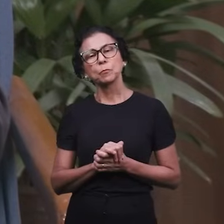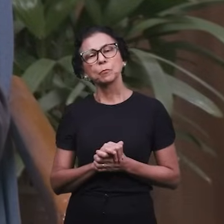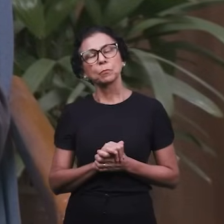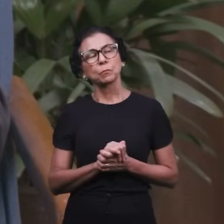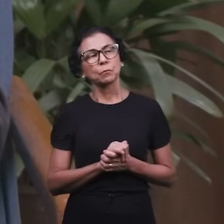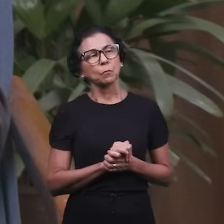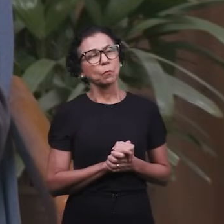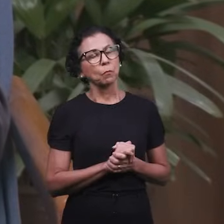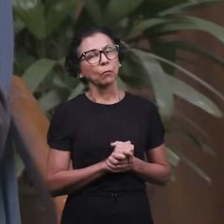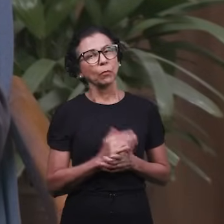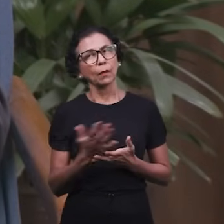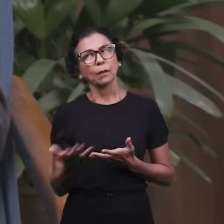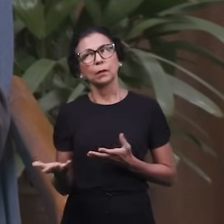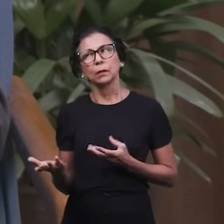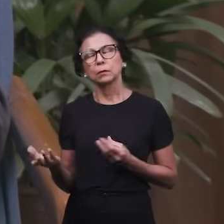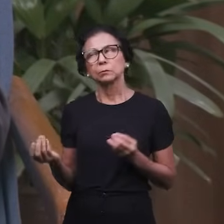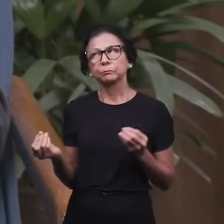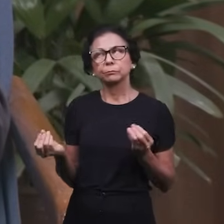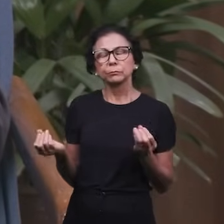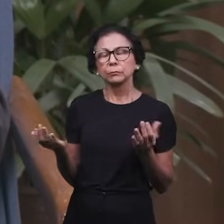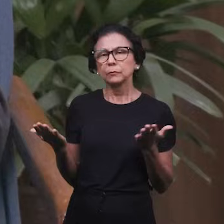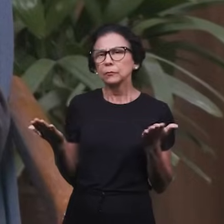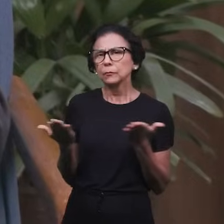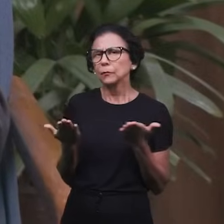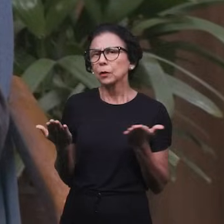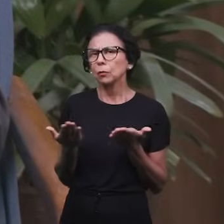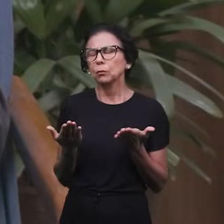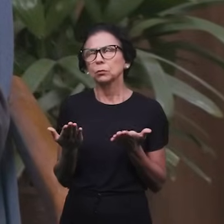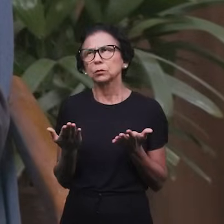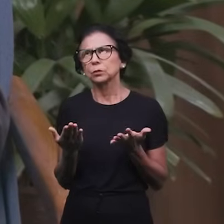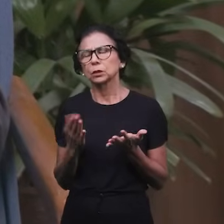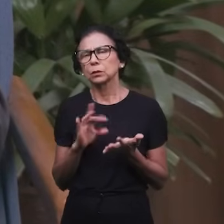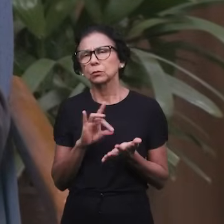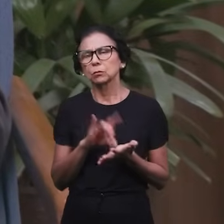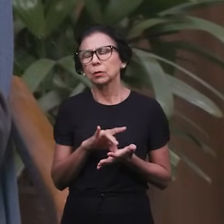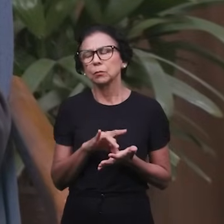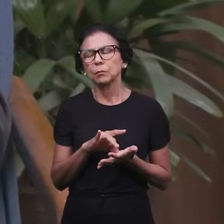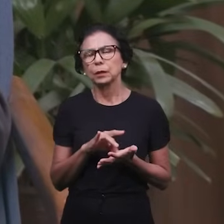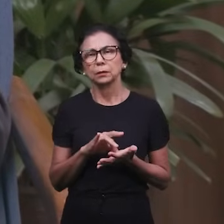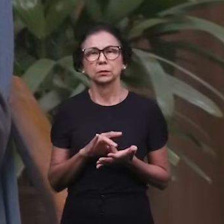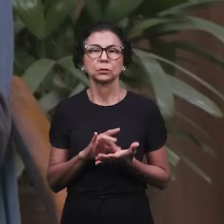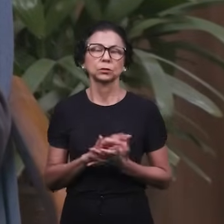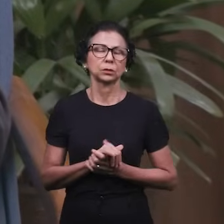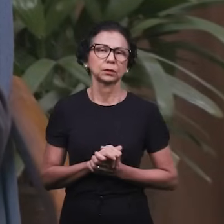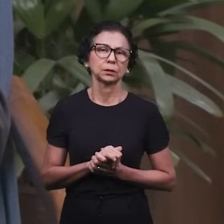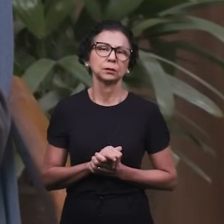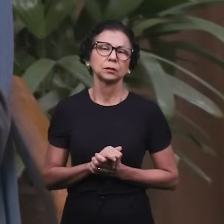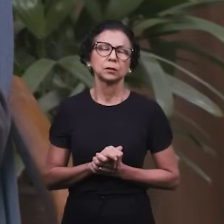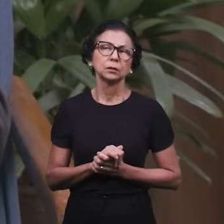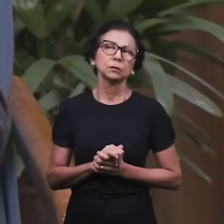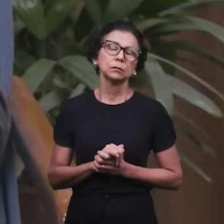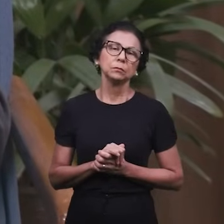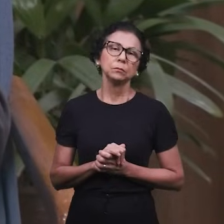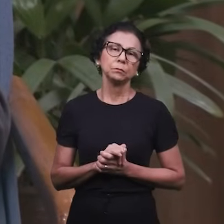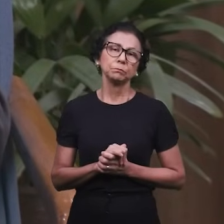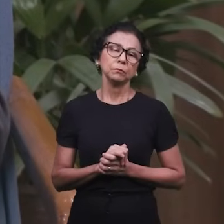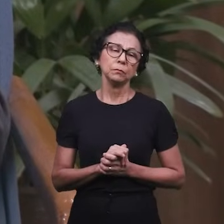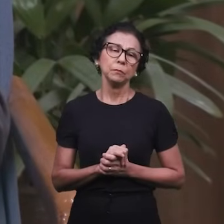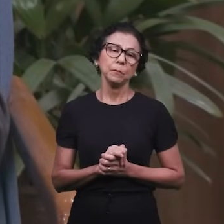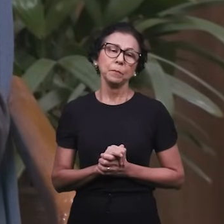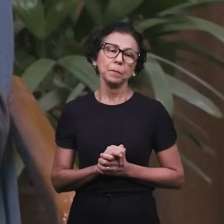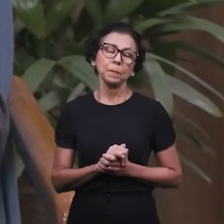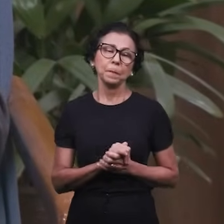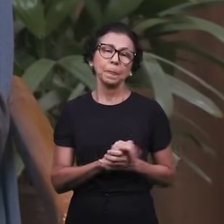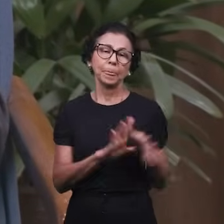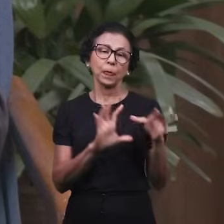como é que a gente pode, hoje, nesse momento, e em resposta a essa pergunta, avaliar o contexto no